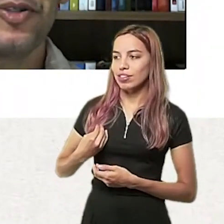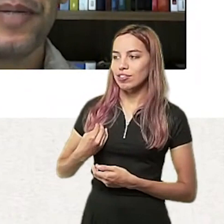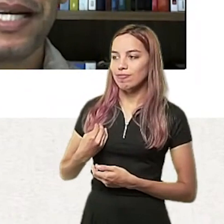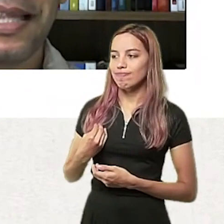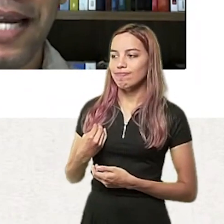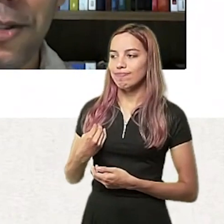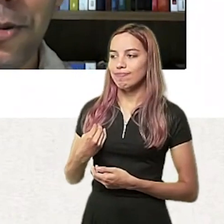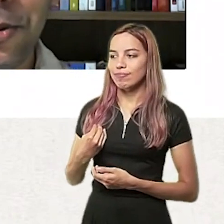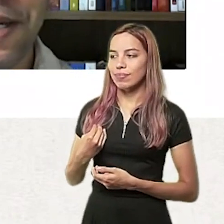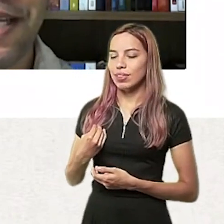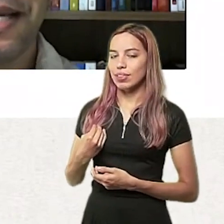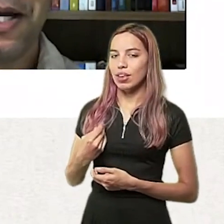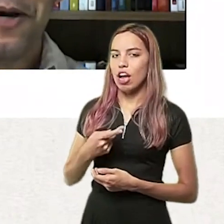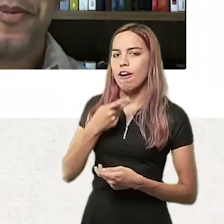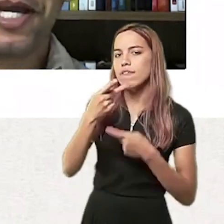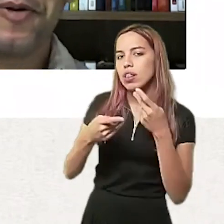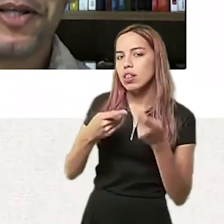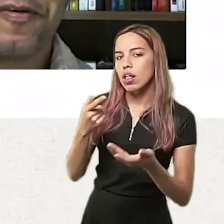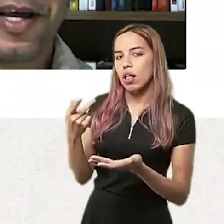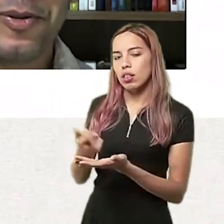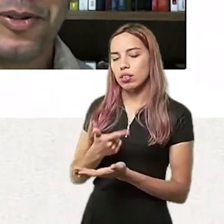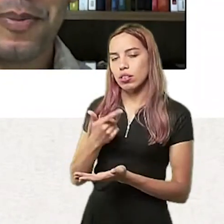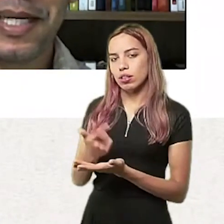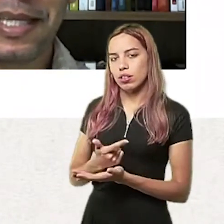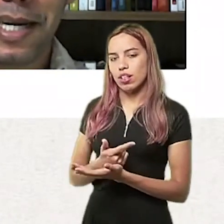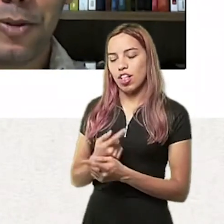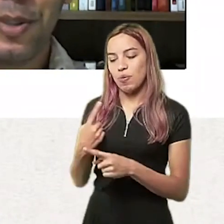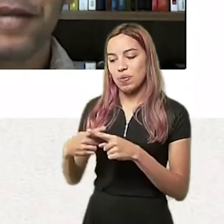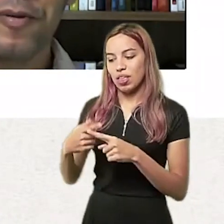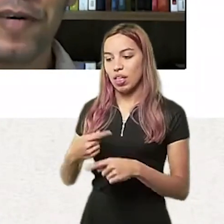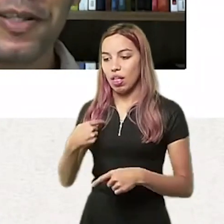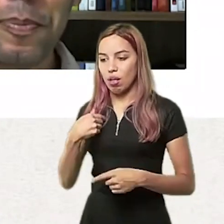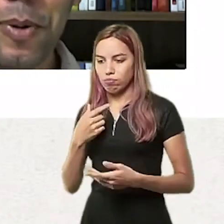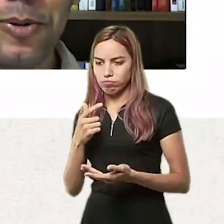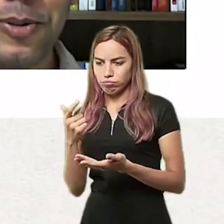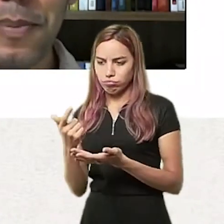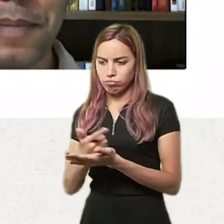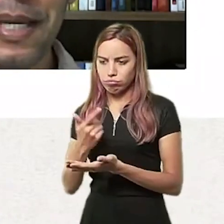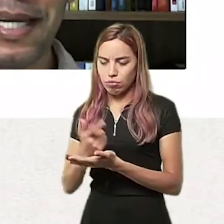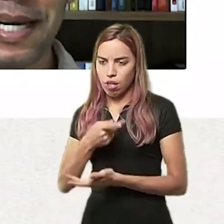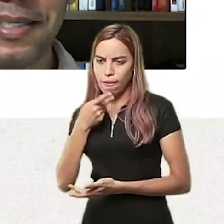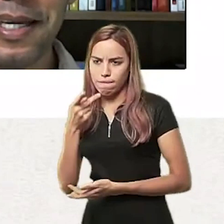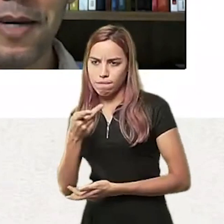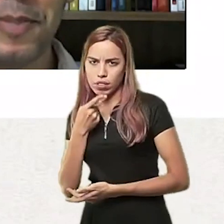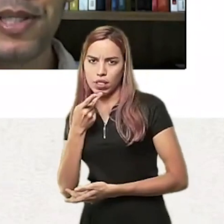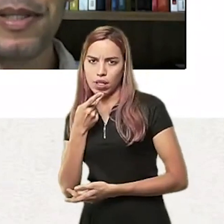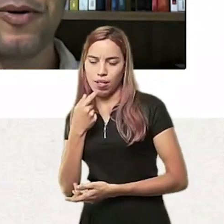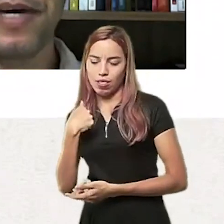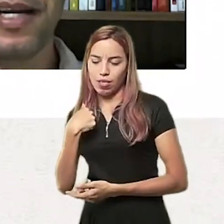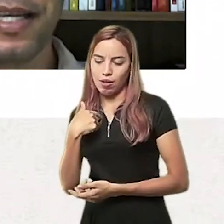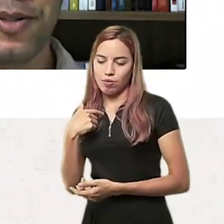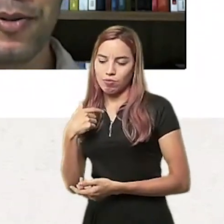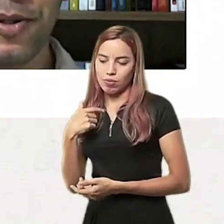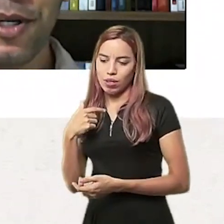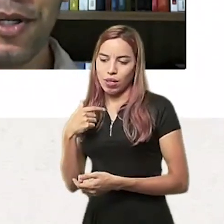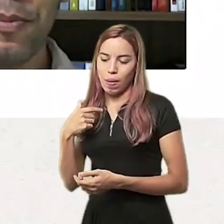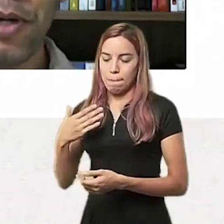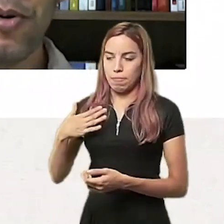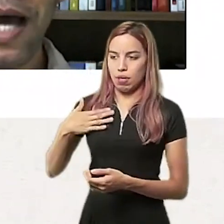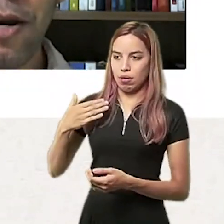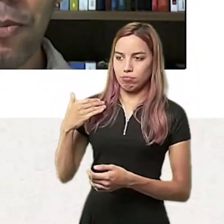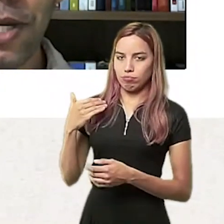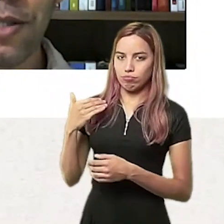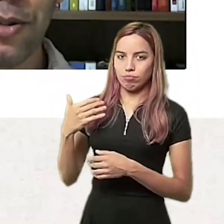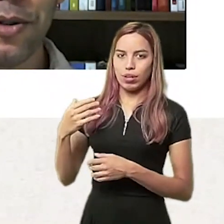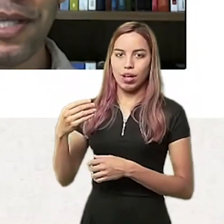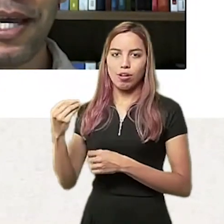lugar, falando sobre literatura, né? Porque quando eu falo sobre literatura, eu estou falando um pouco sobre a minha criação, mas também estou falando do